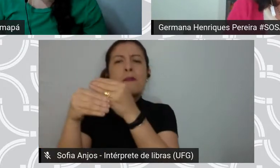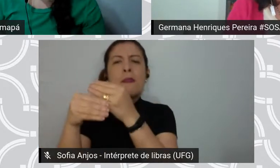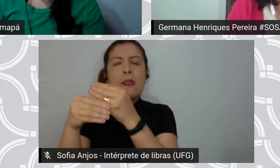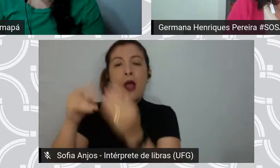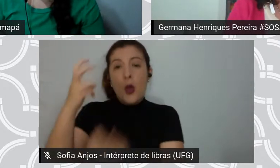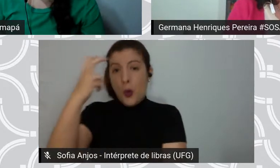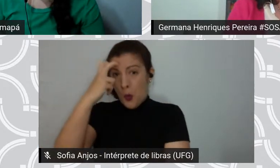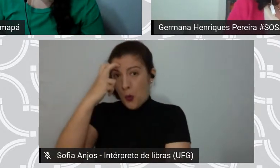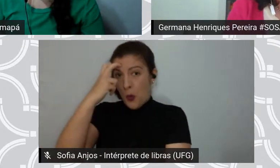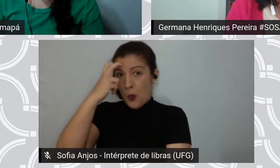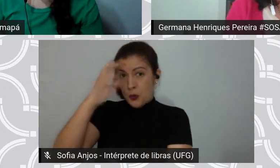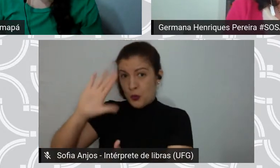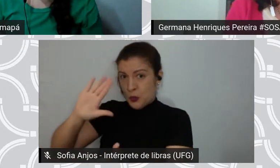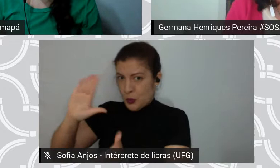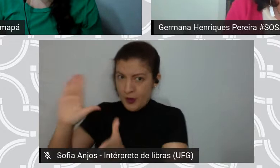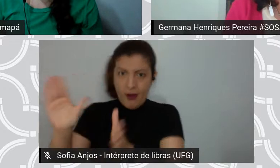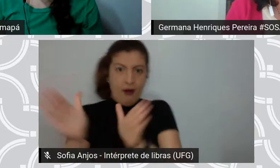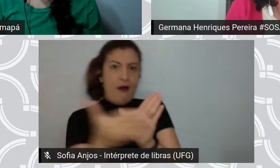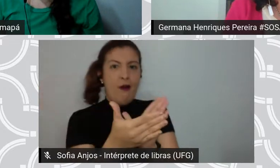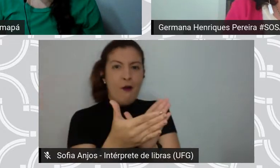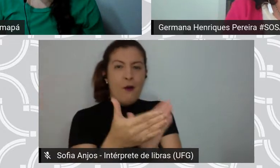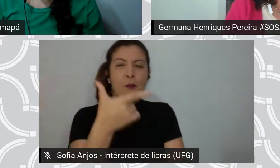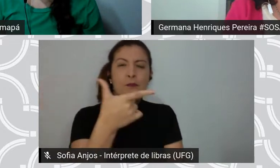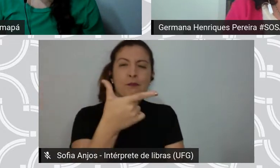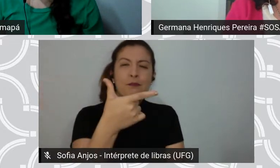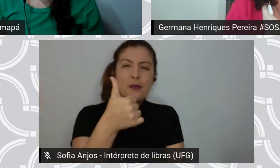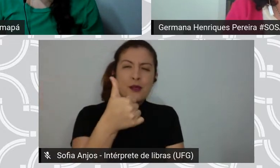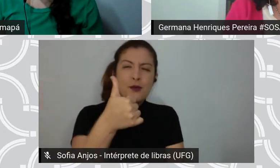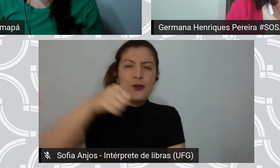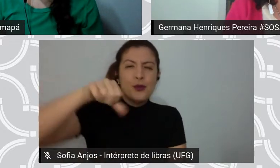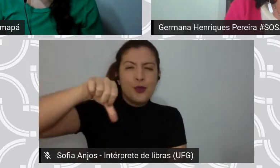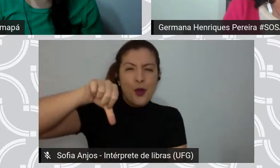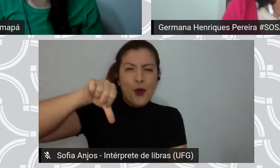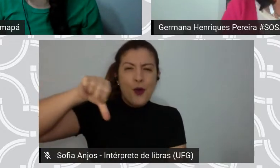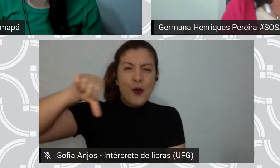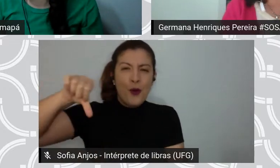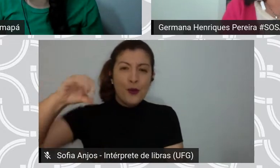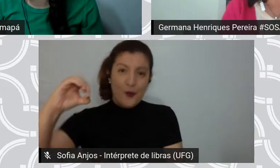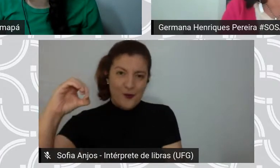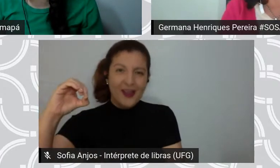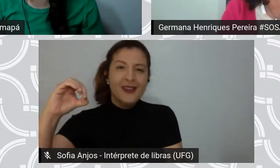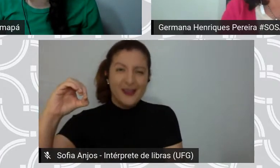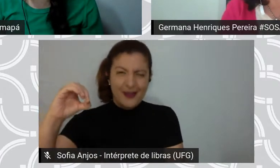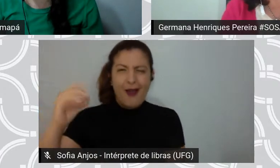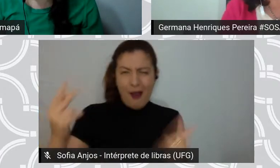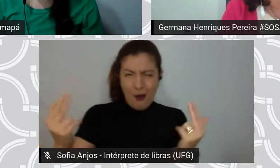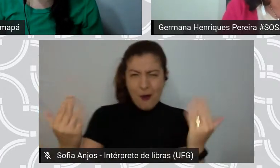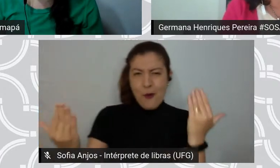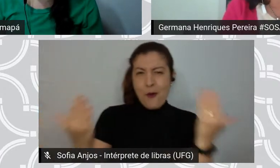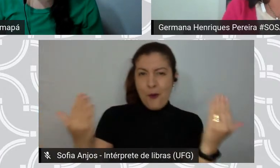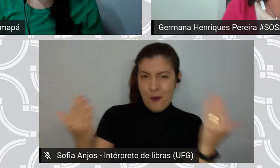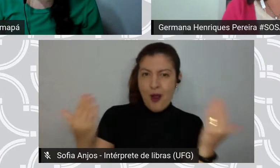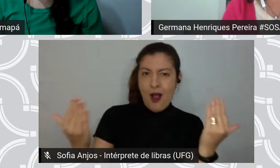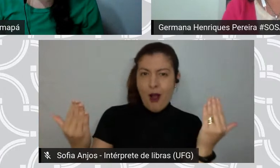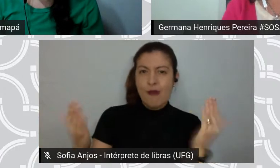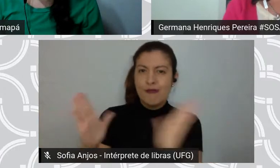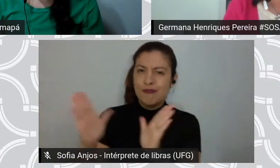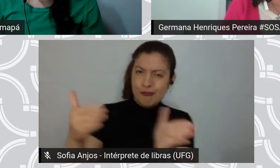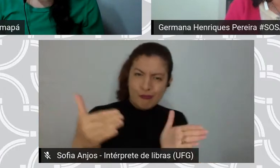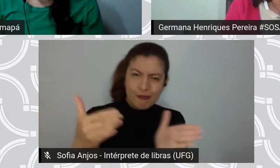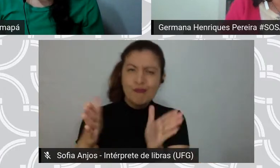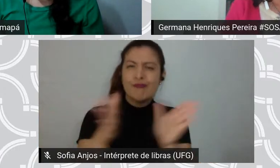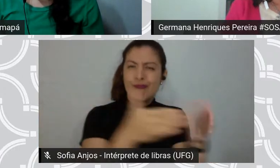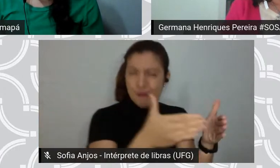anos 1990. Mas, pelo menos no Brasil, um estudo historiográfico da tradução, mais